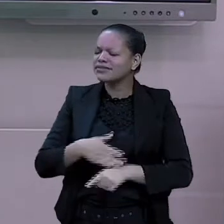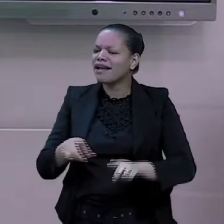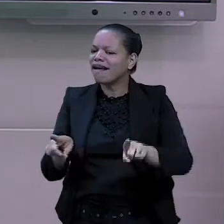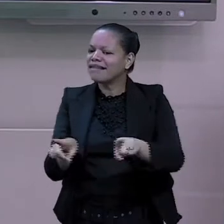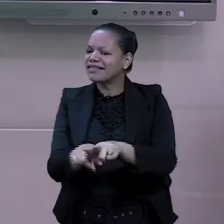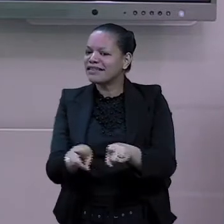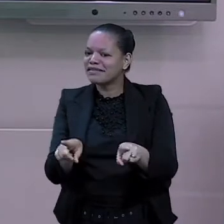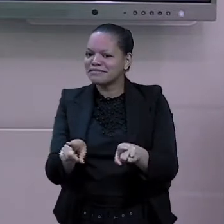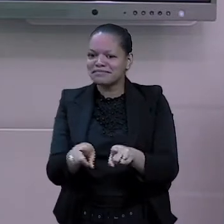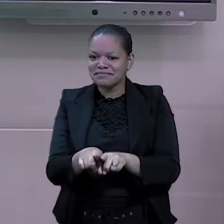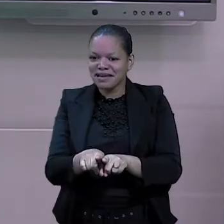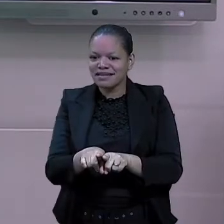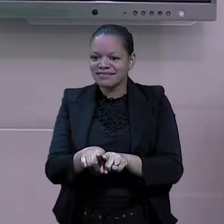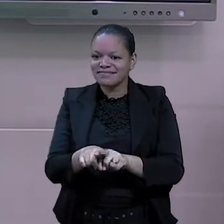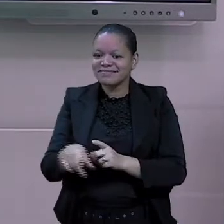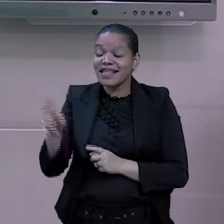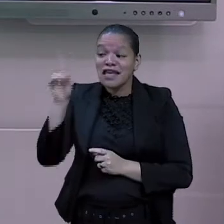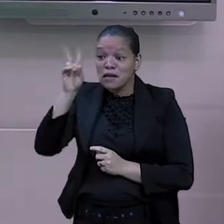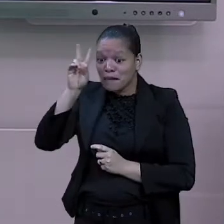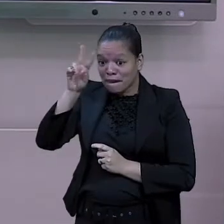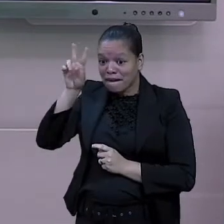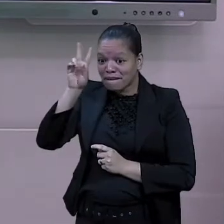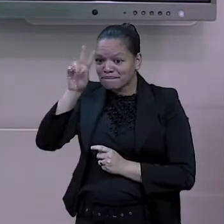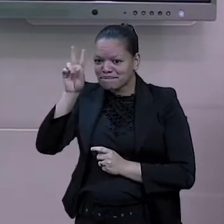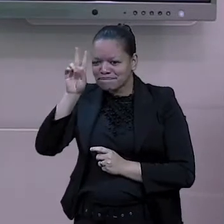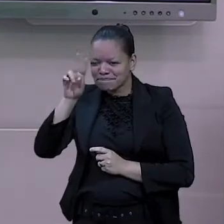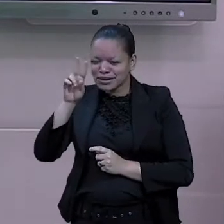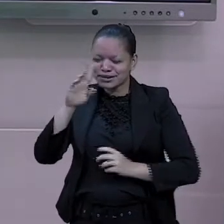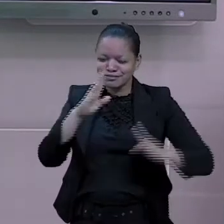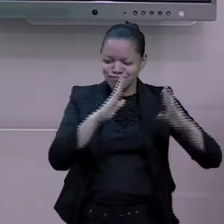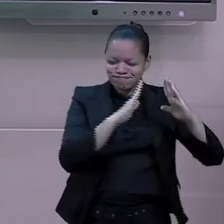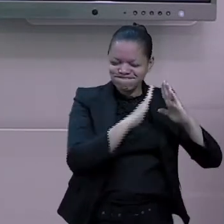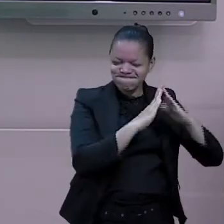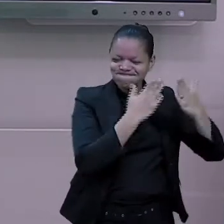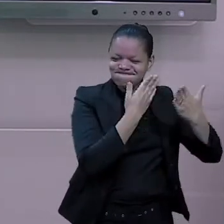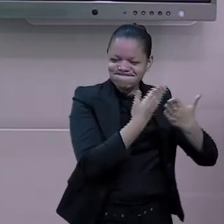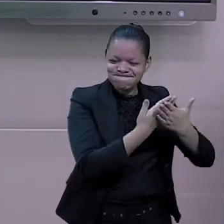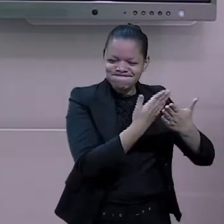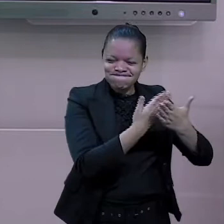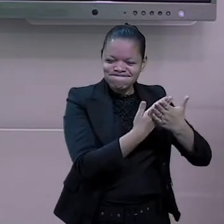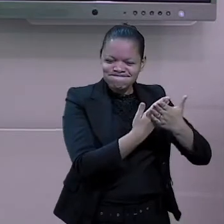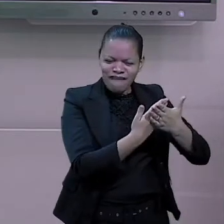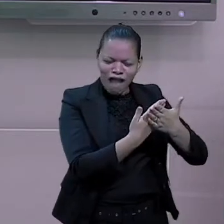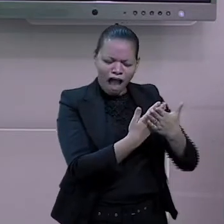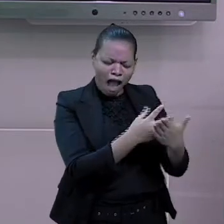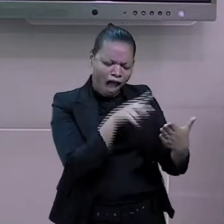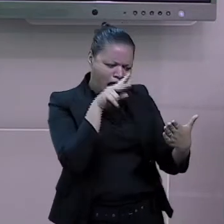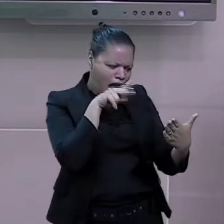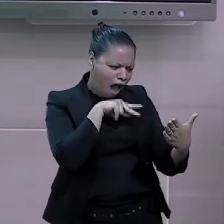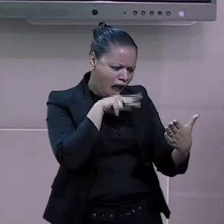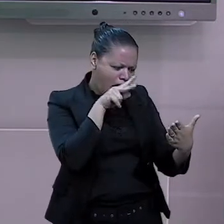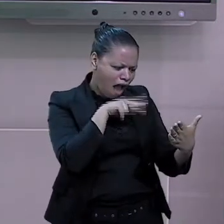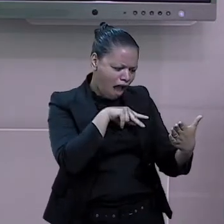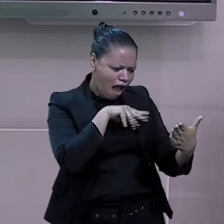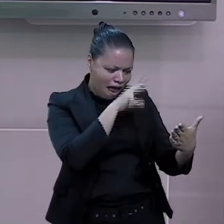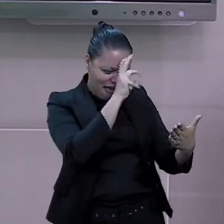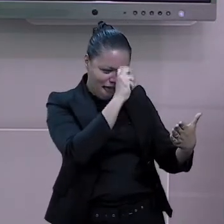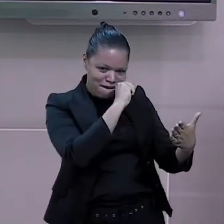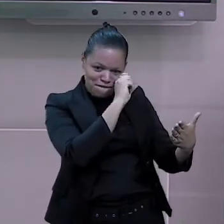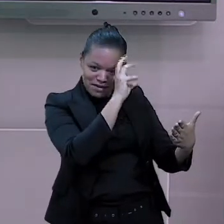mesmo. Gente, eu me lembro tanto quando estava na escola, aprendendo a ler, e as tirinhas foram assim,